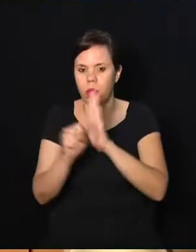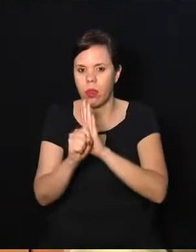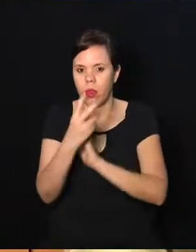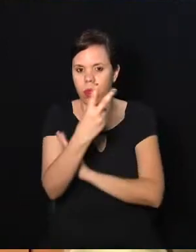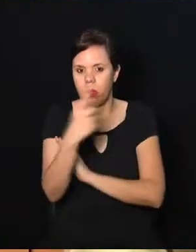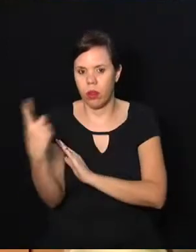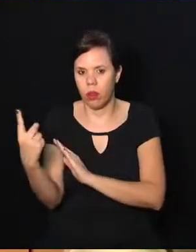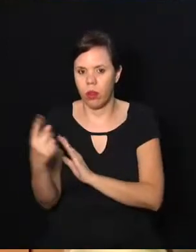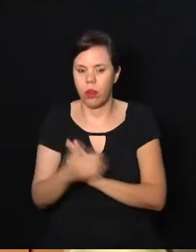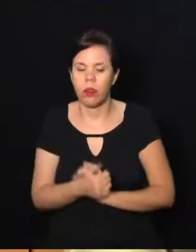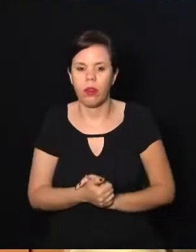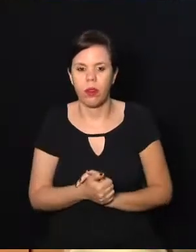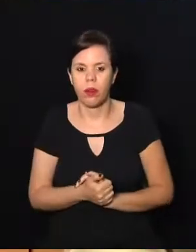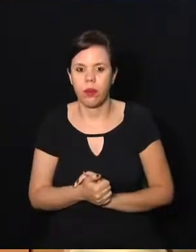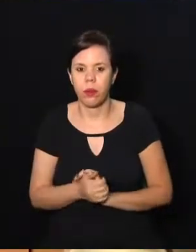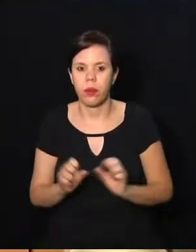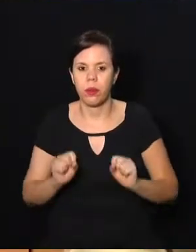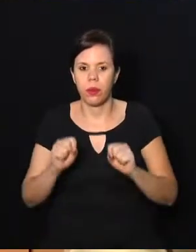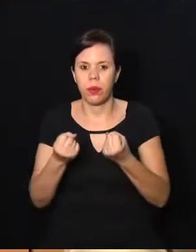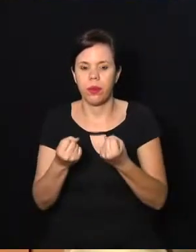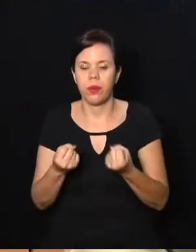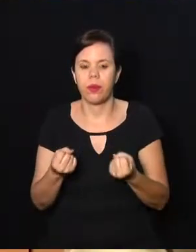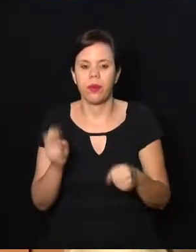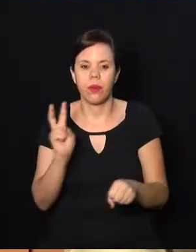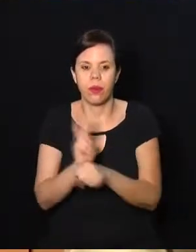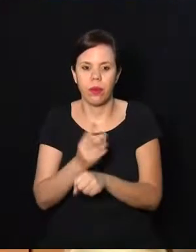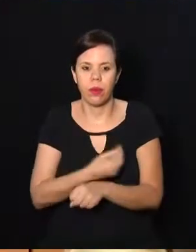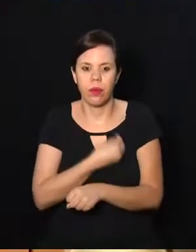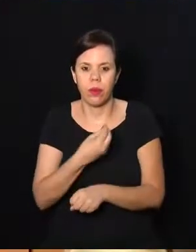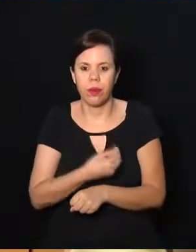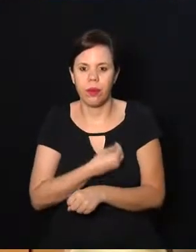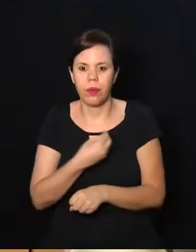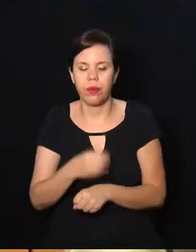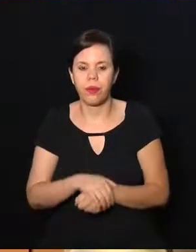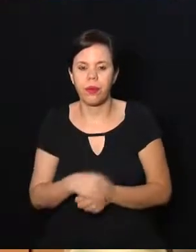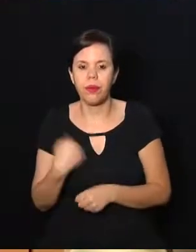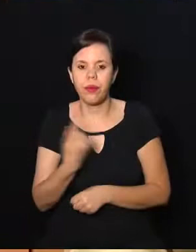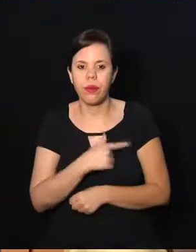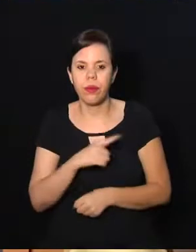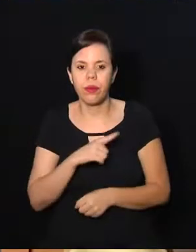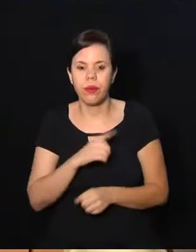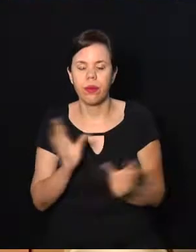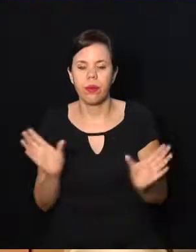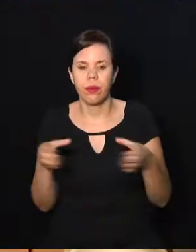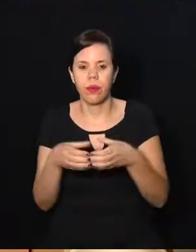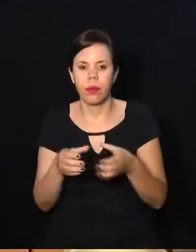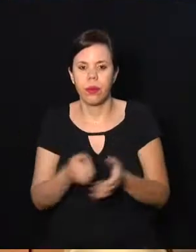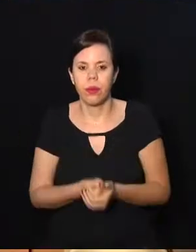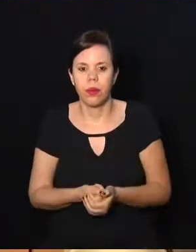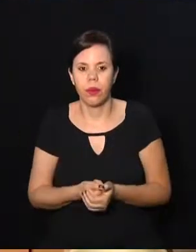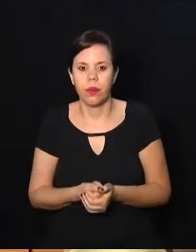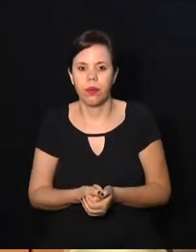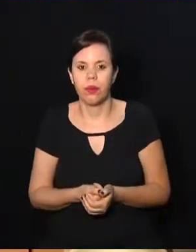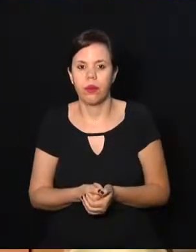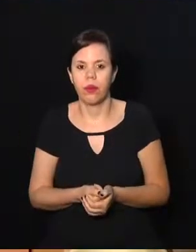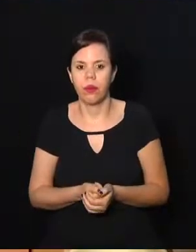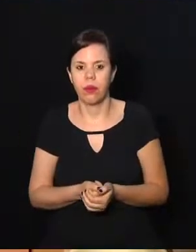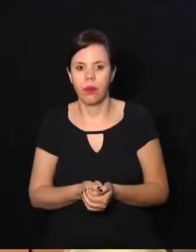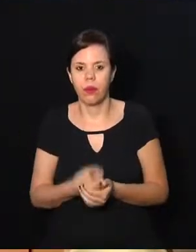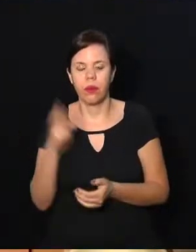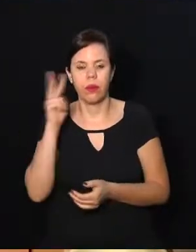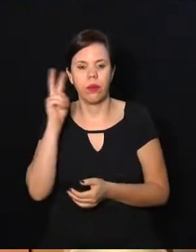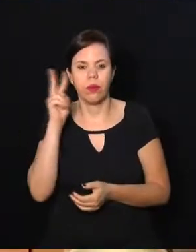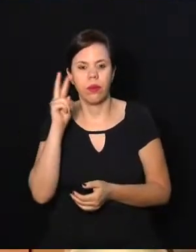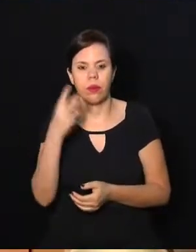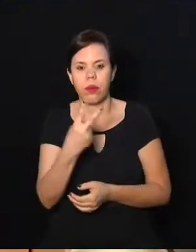pela defesa e proteção à vida. E nós teremos na comunidade Pantocrator, na segunda-feira,